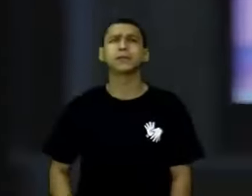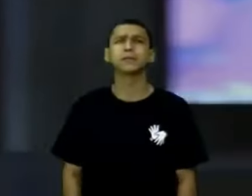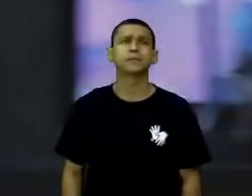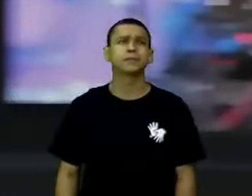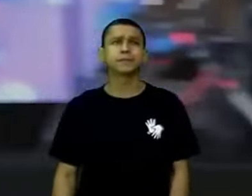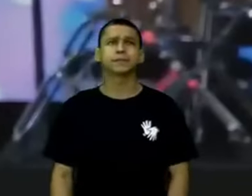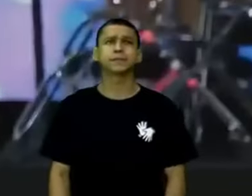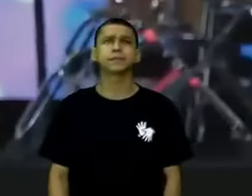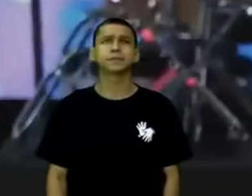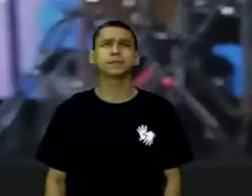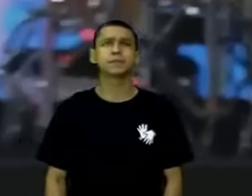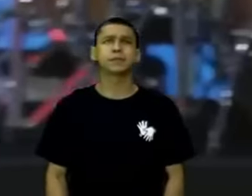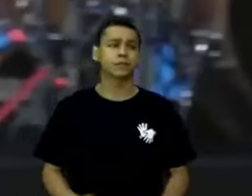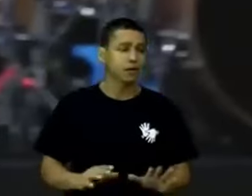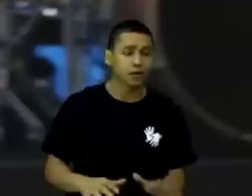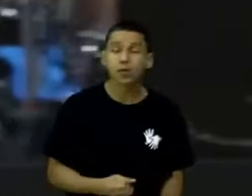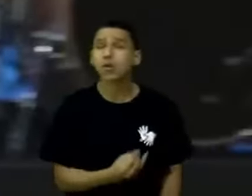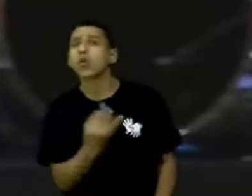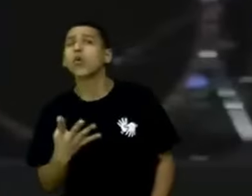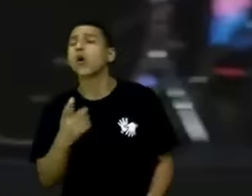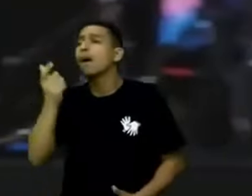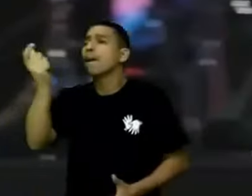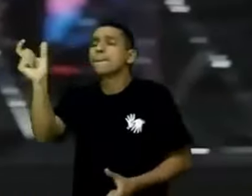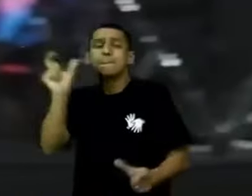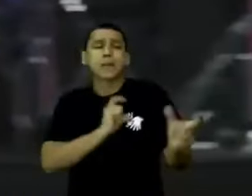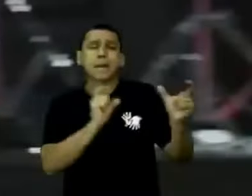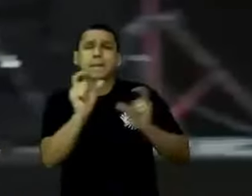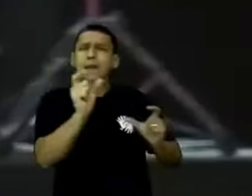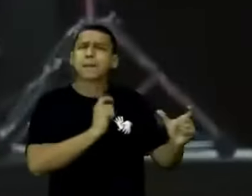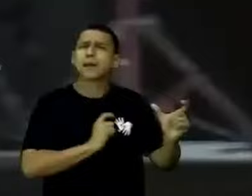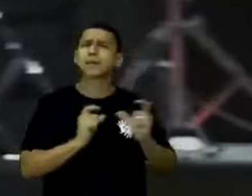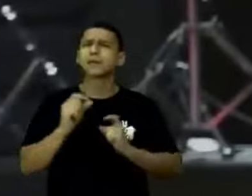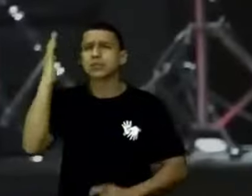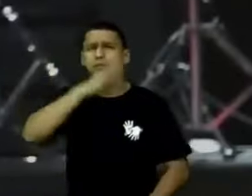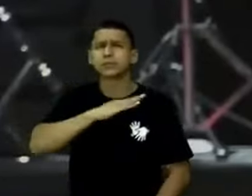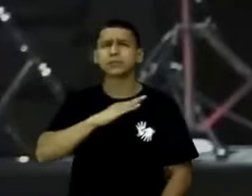Eu não sei quais foram as palavras que você recebeu contra a tua vida,